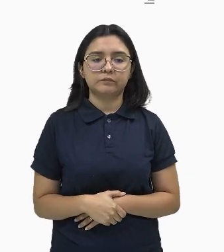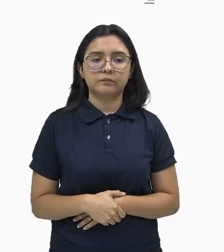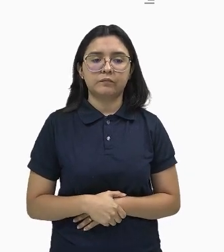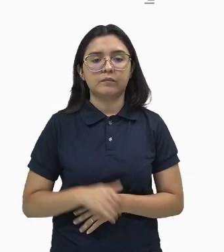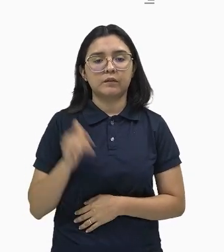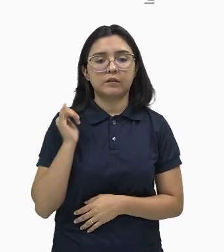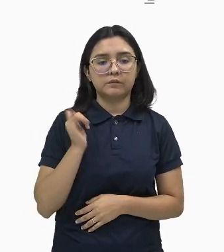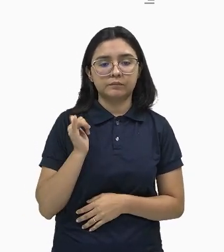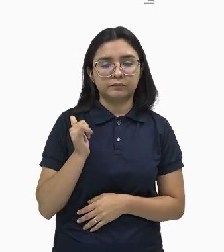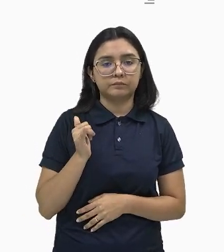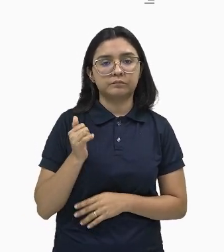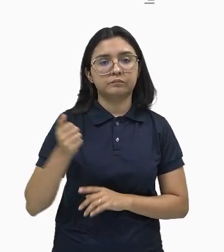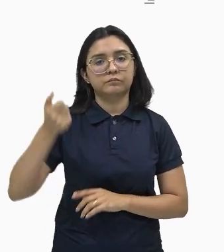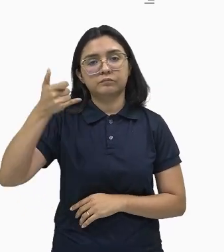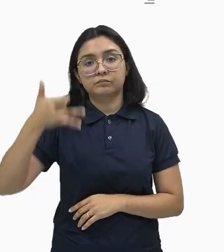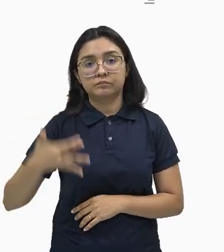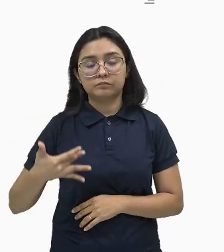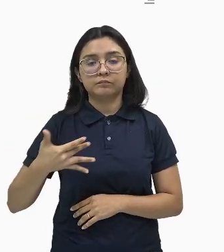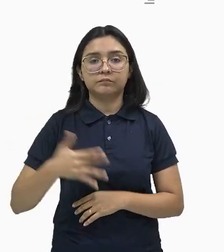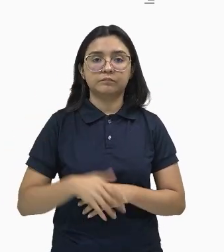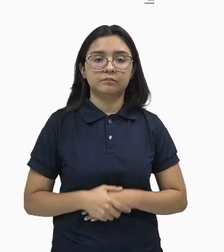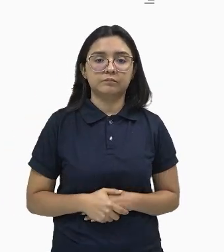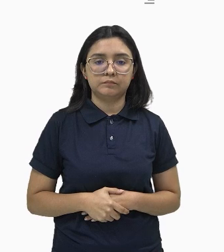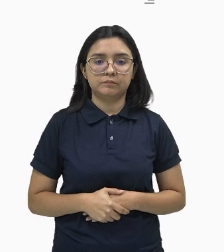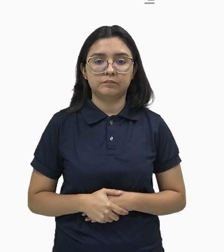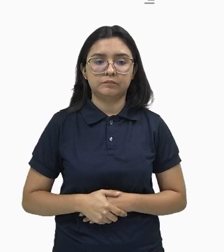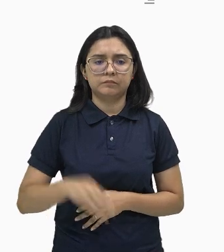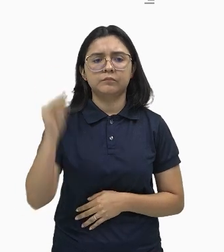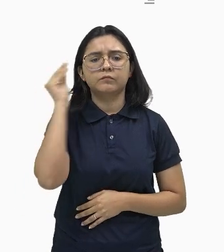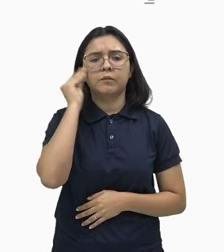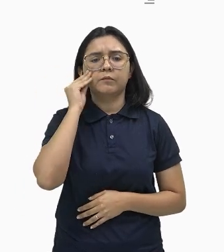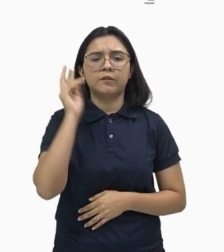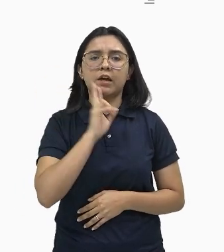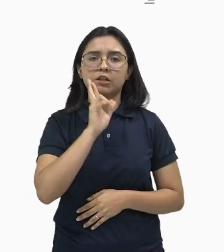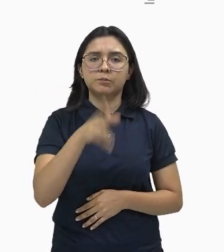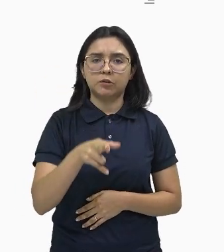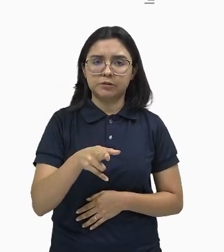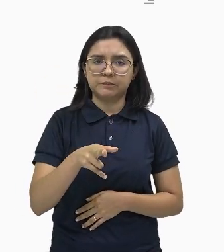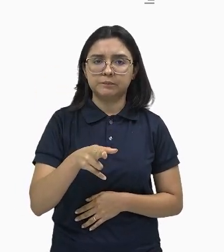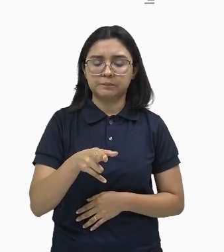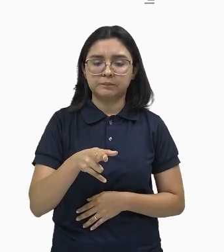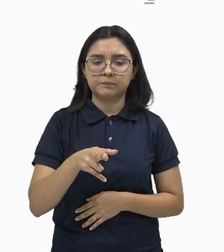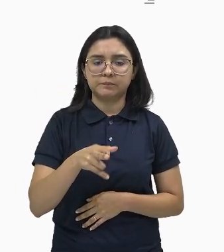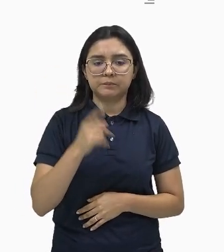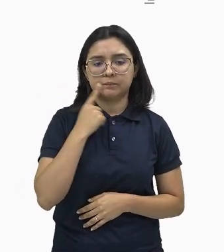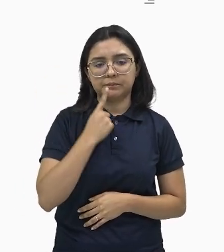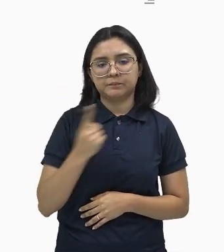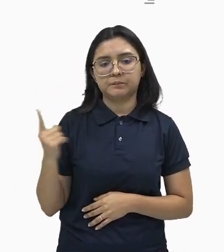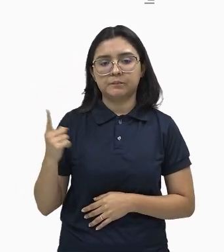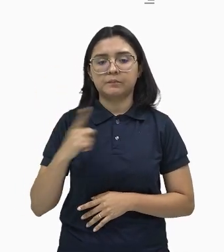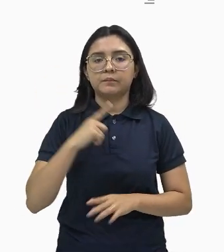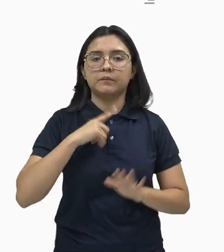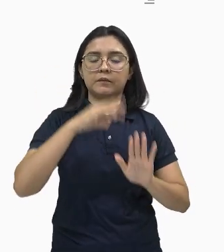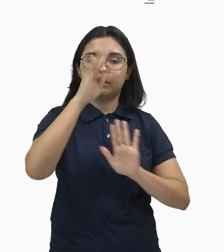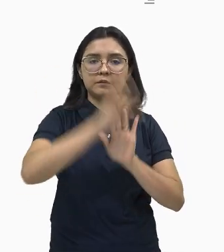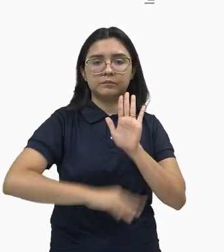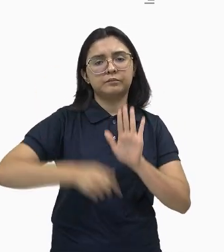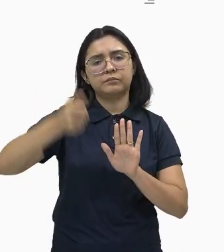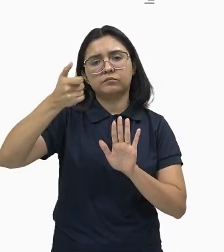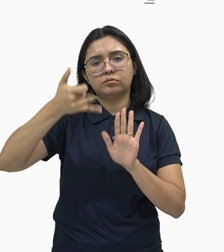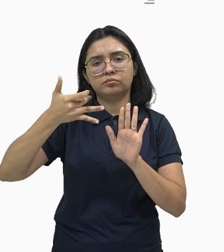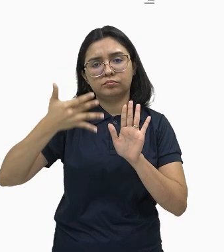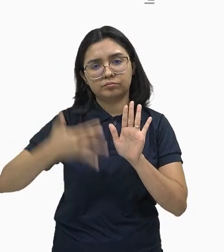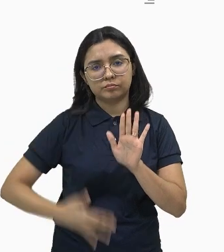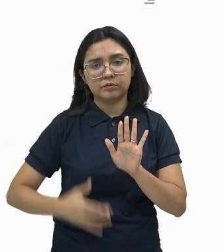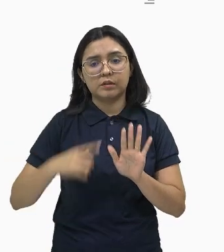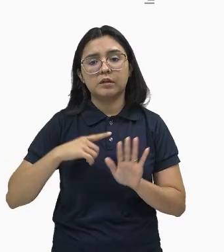Narrative, descriptive. Vamos ver então a nossa resposta. Isso mesmo. Então, o texto What